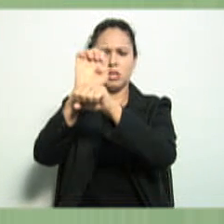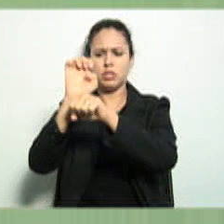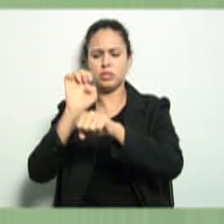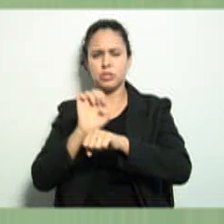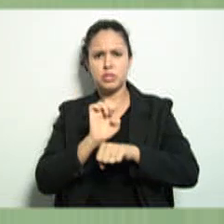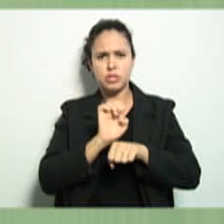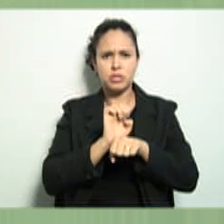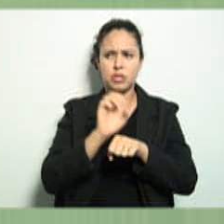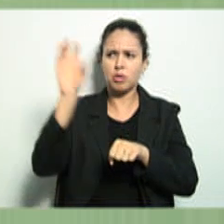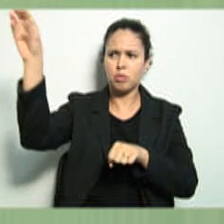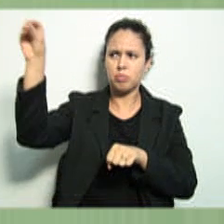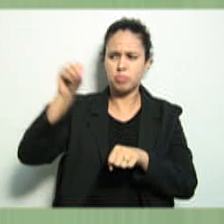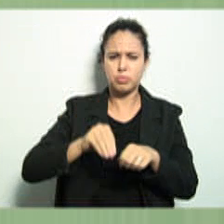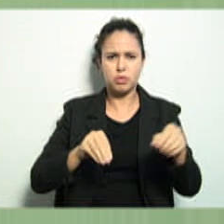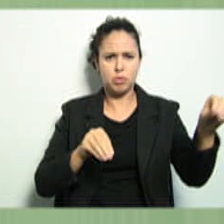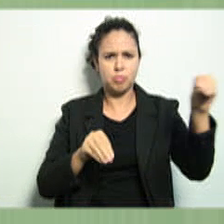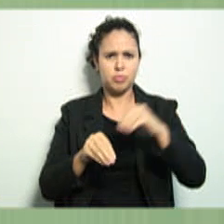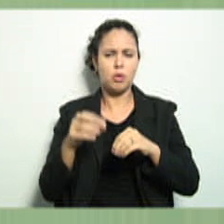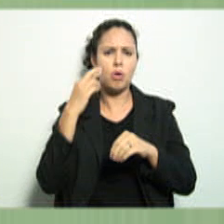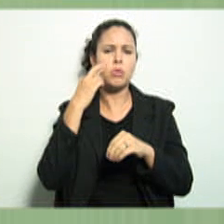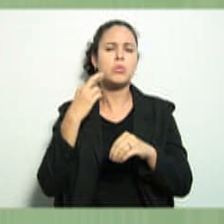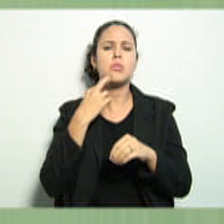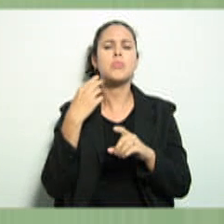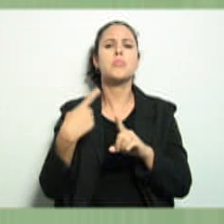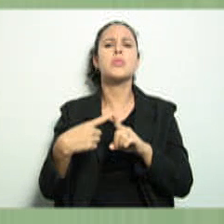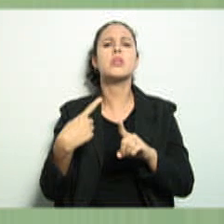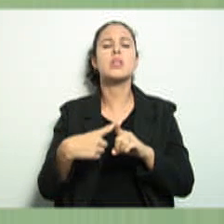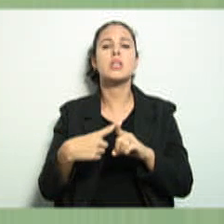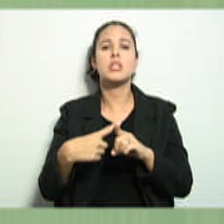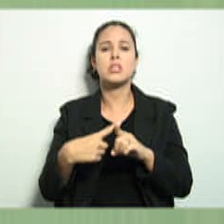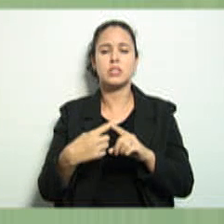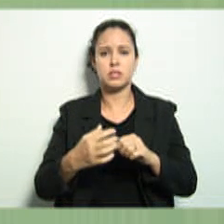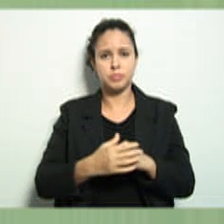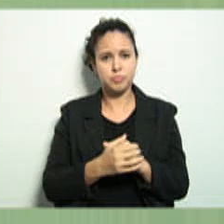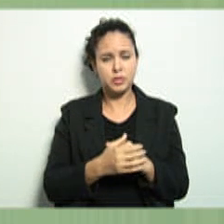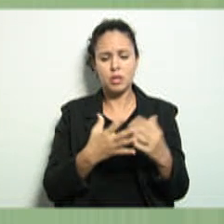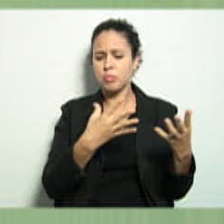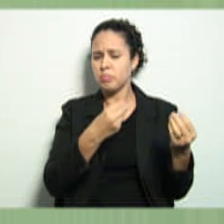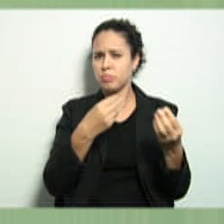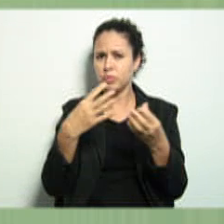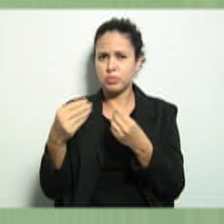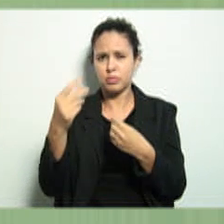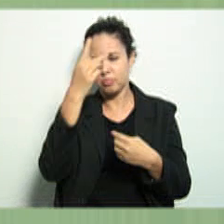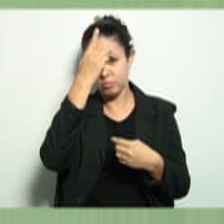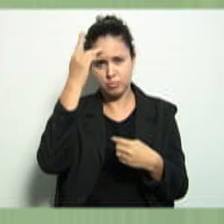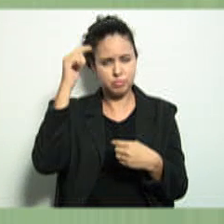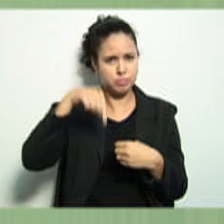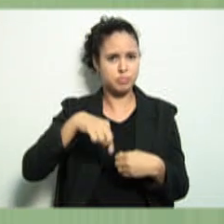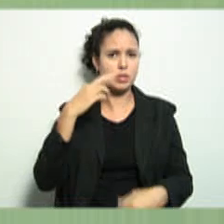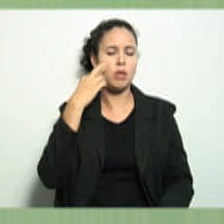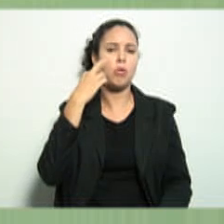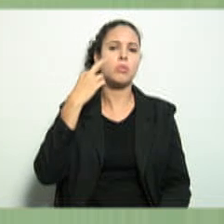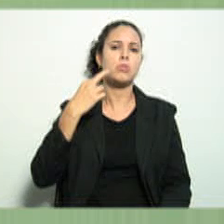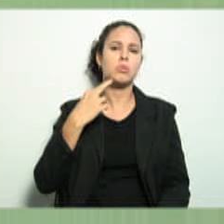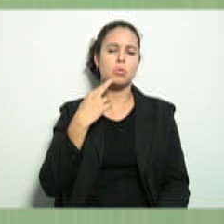natal? Haja vista que muitas pessoas aqui de Rondônia vieram da região sul, região bem distante da